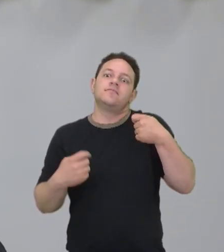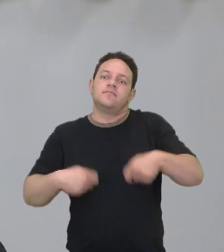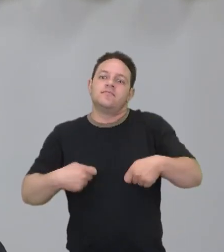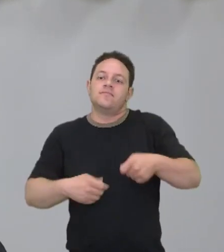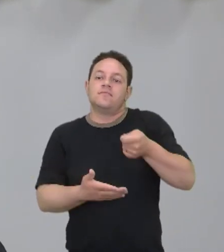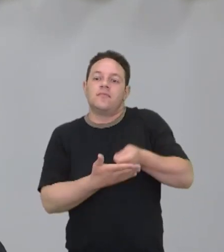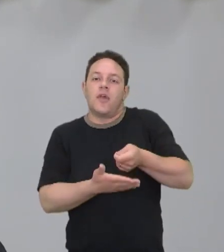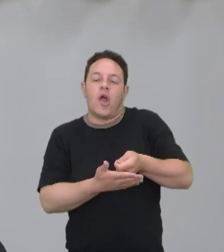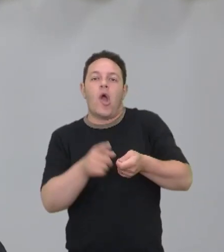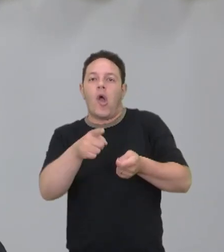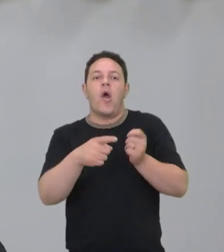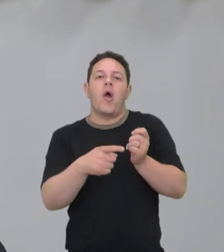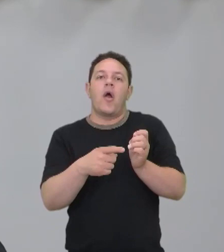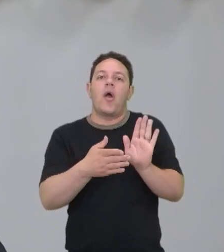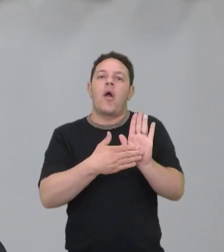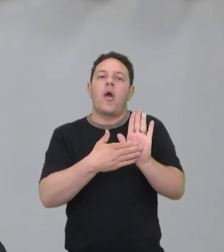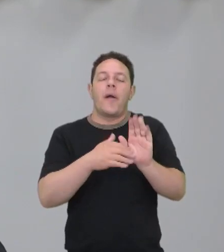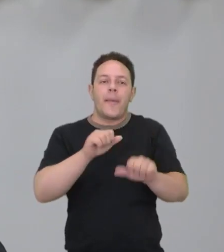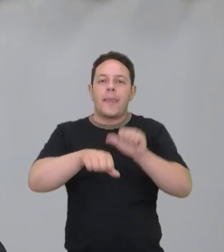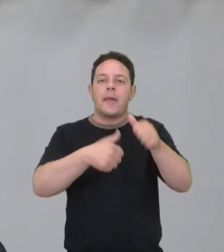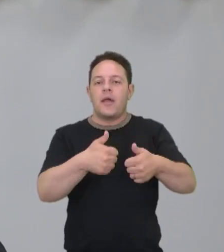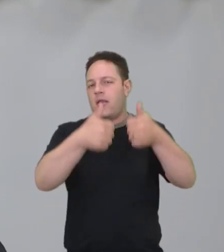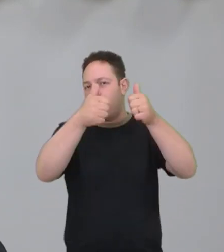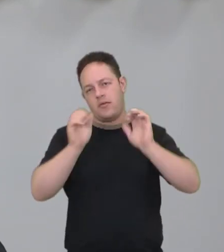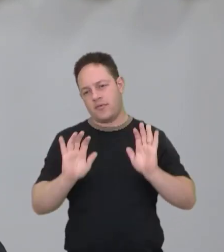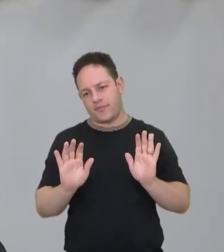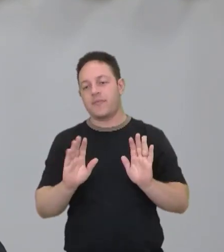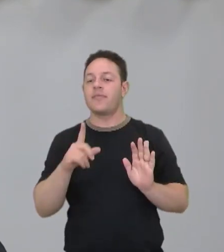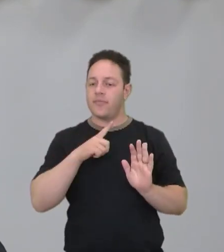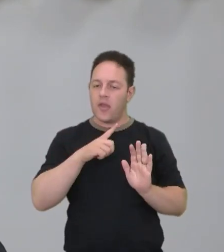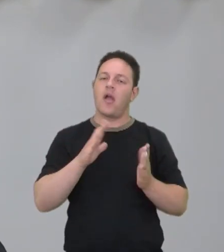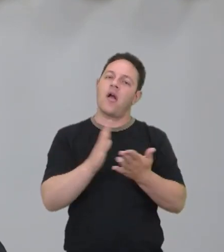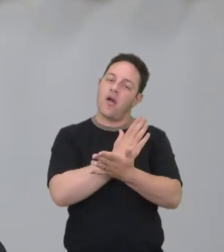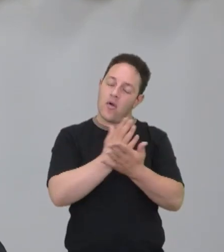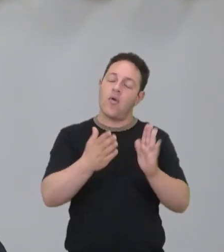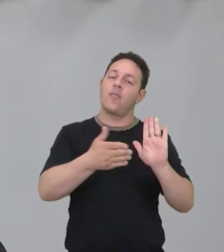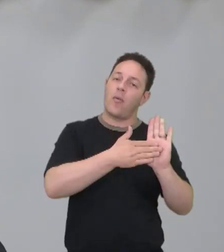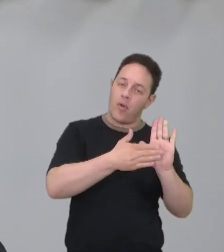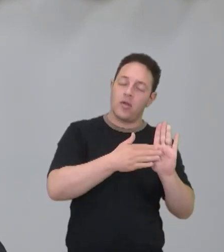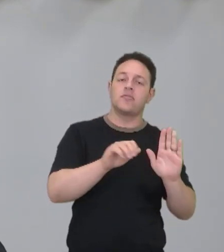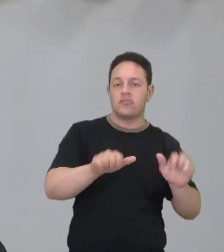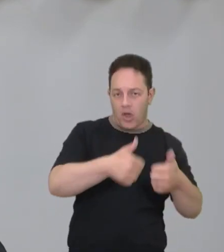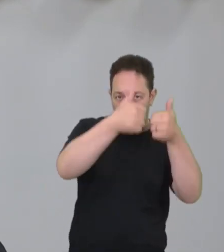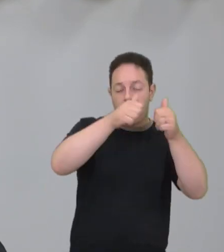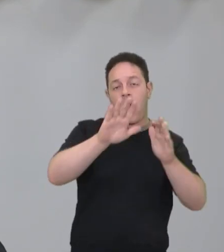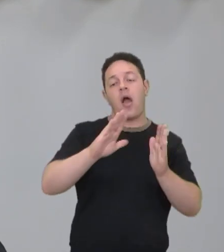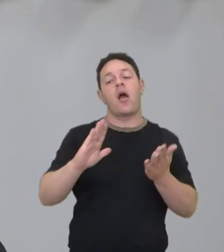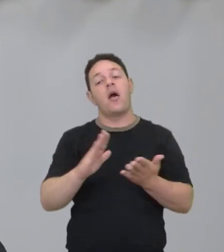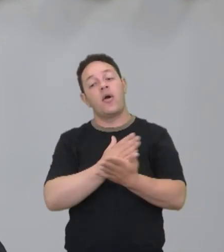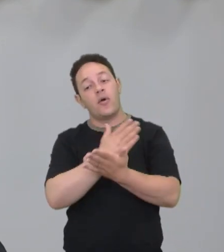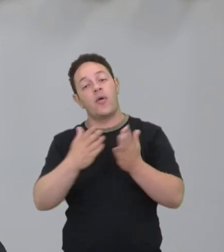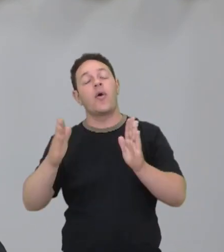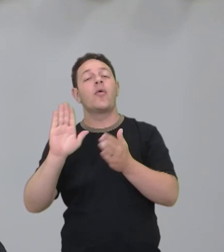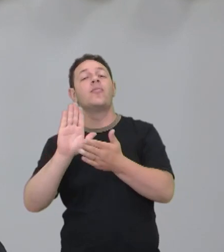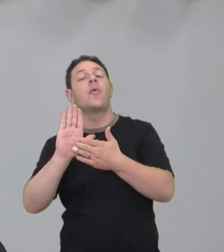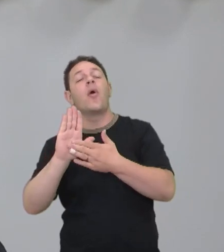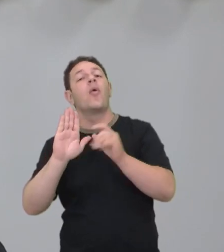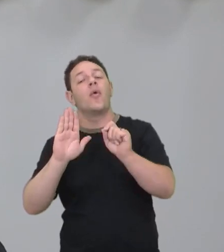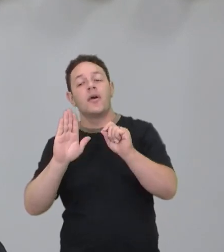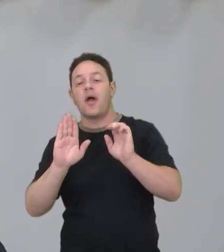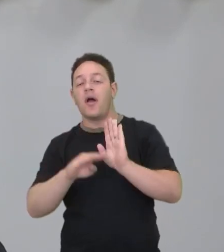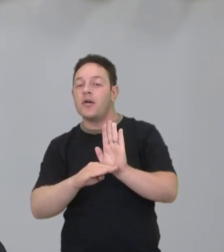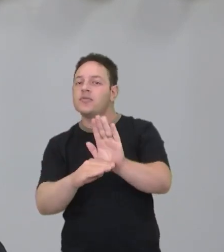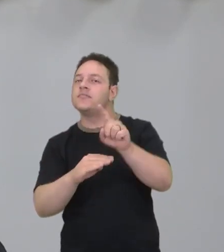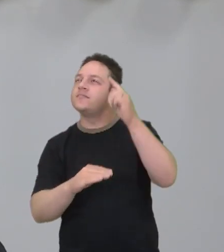de melhoria do processo de degradação, temos também aí propostas de melhoria, mas são propostas para que a gente